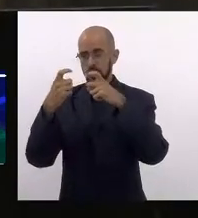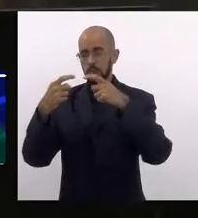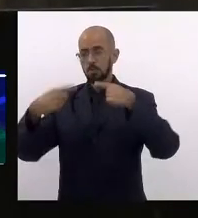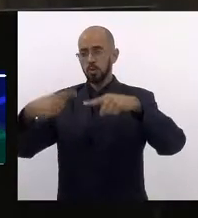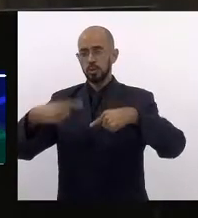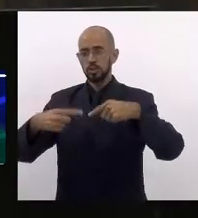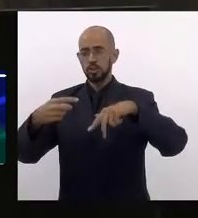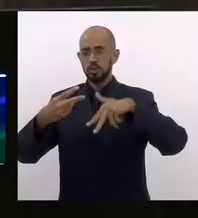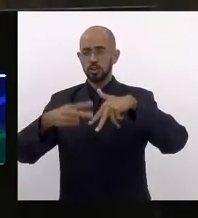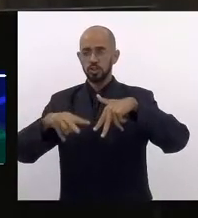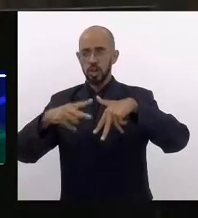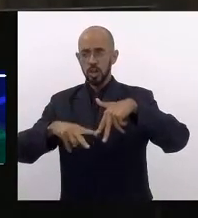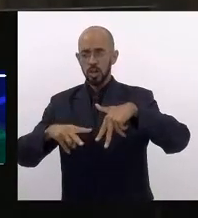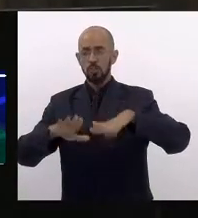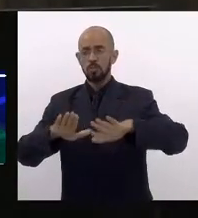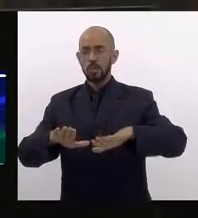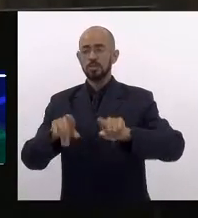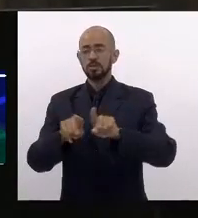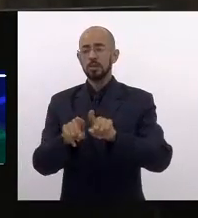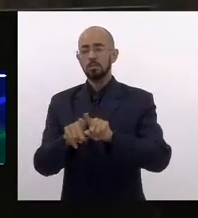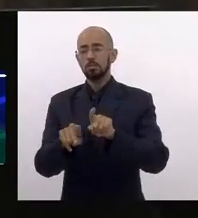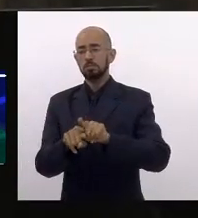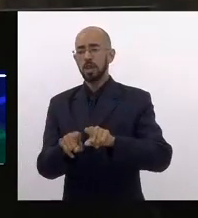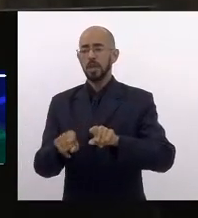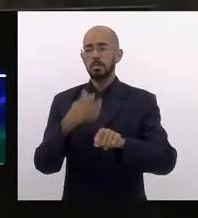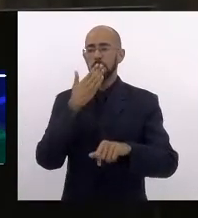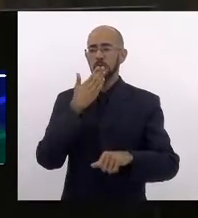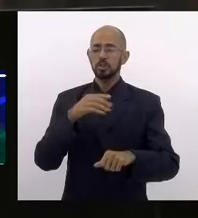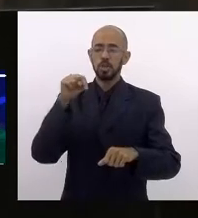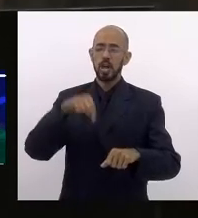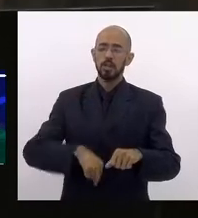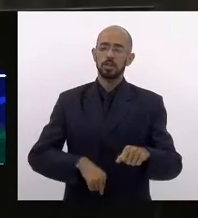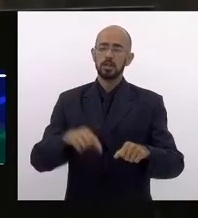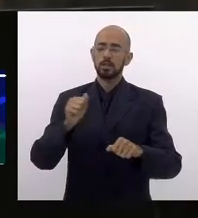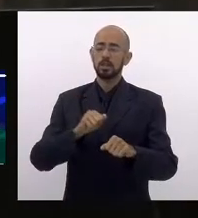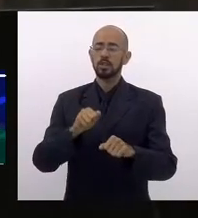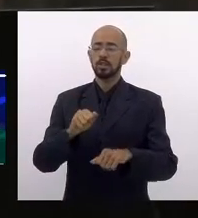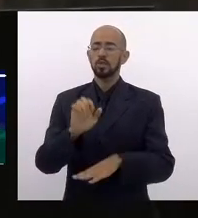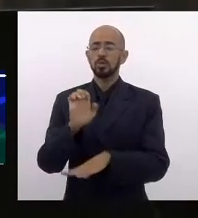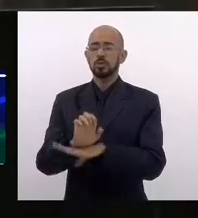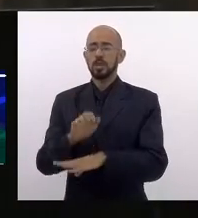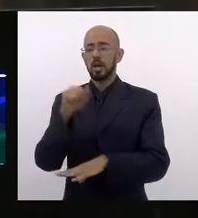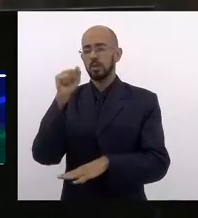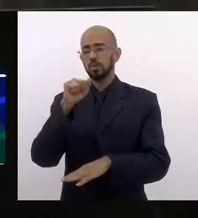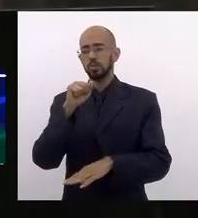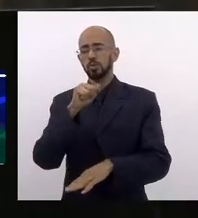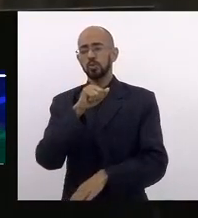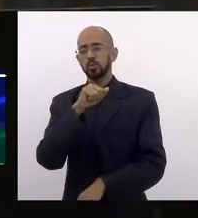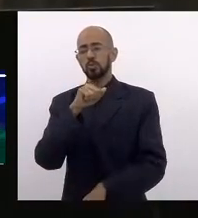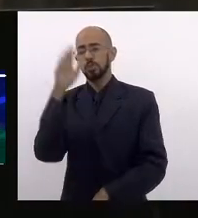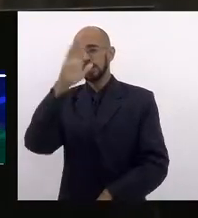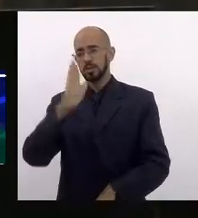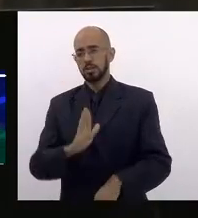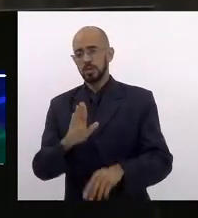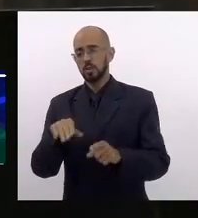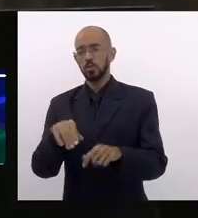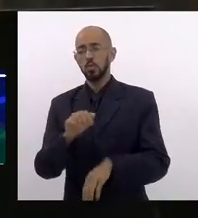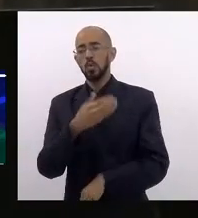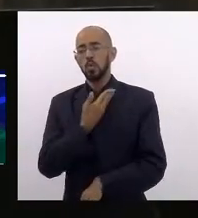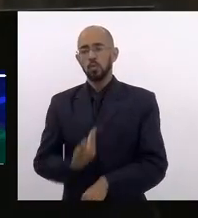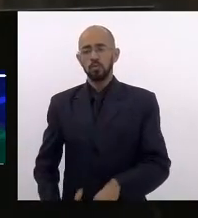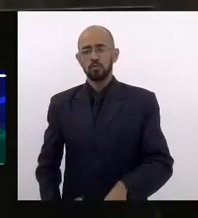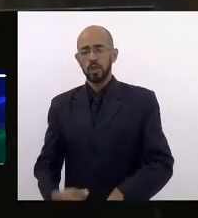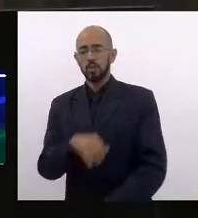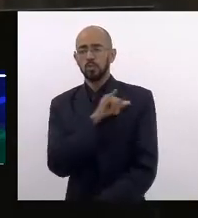mas também reivindicando aqui que o Estado brasileiro, o governo do Estado do Rio de Janeiro, a